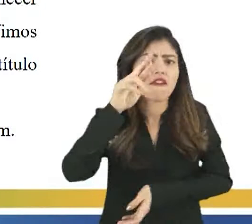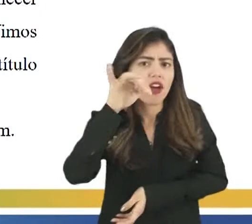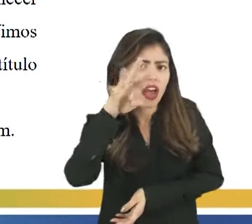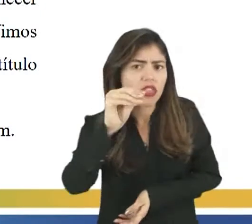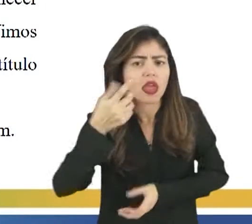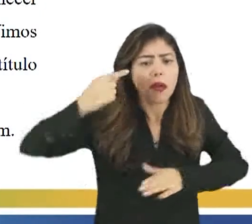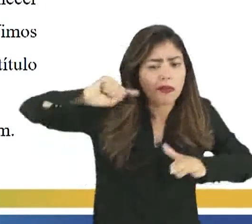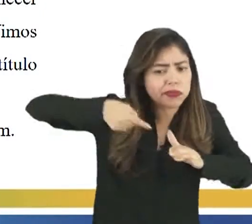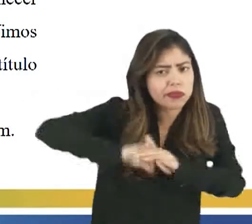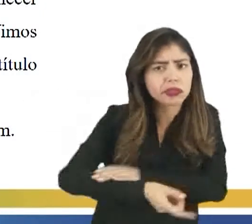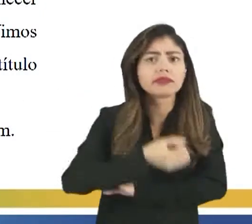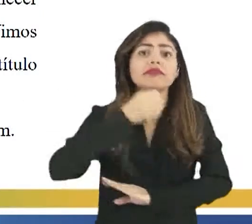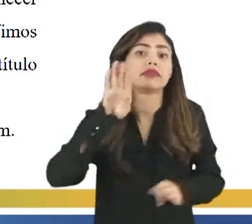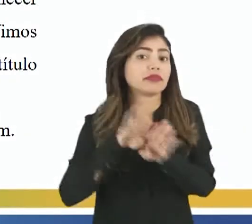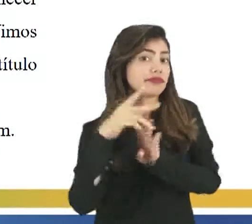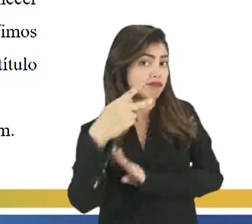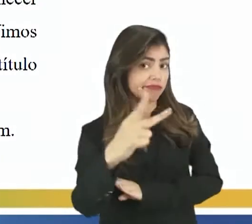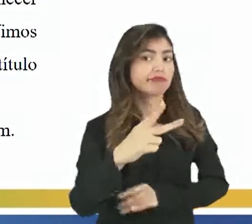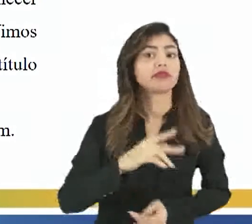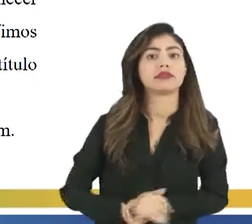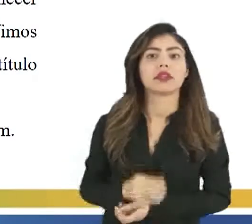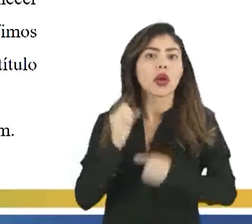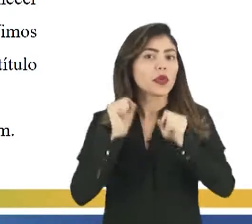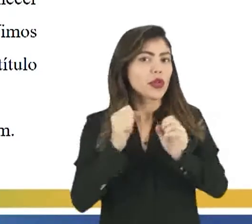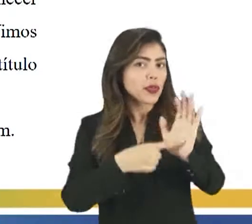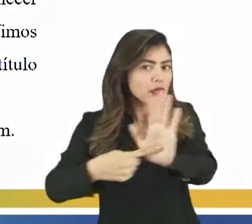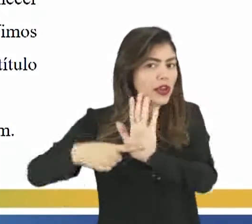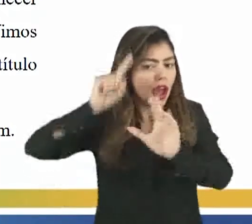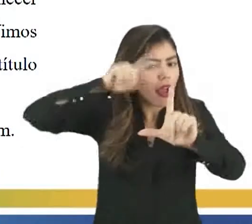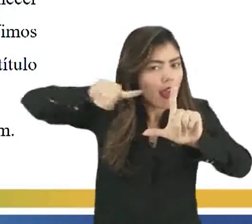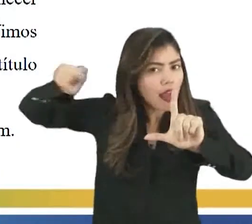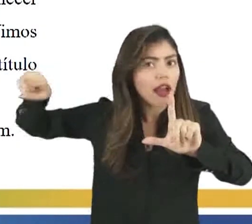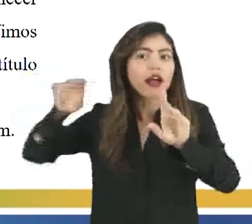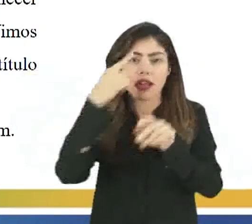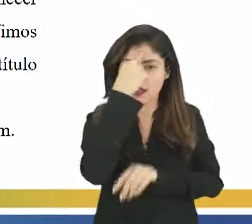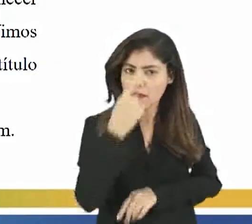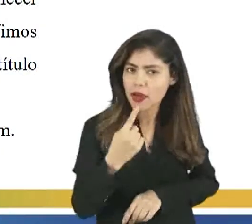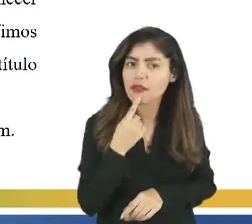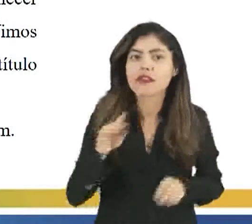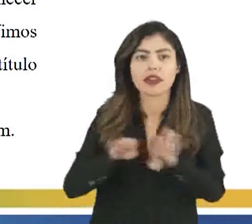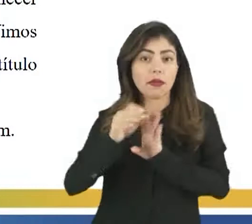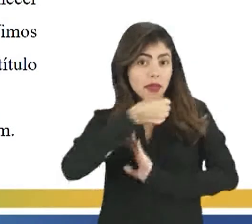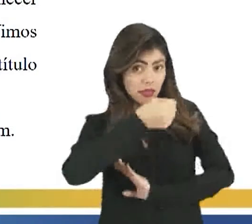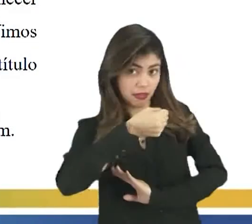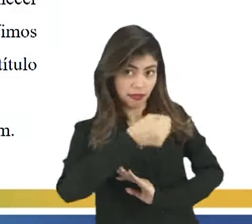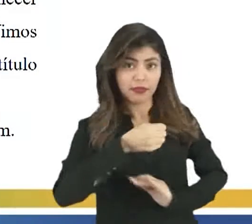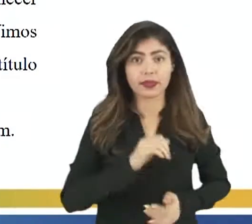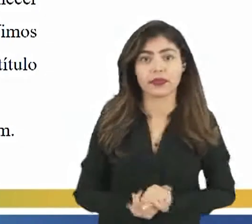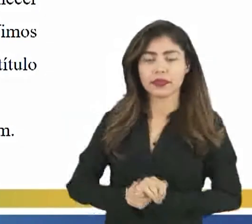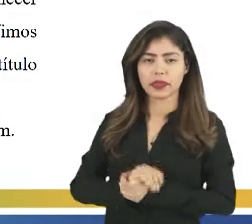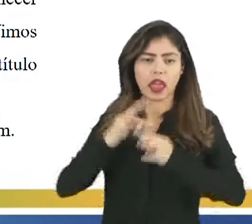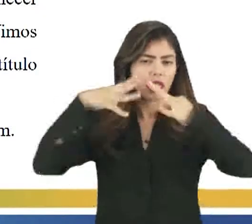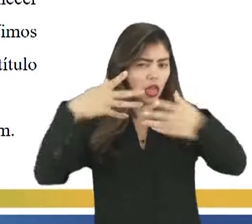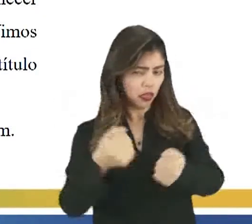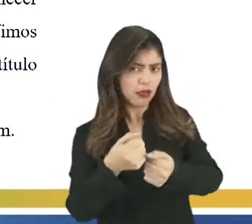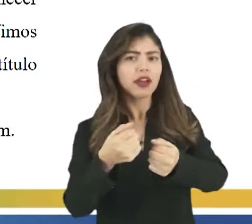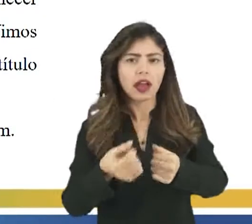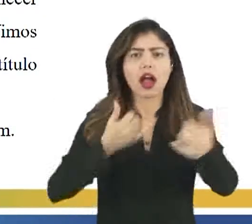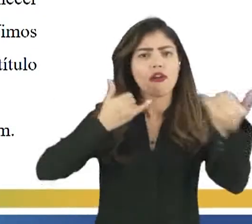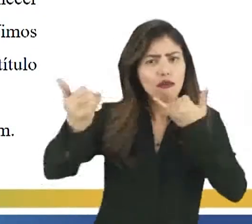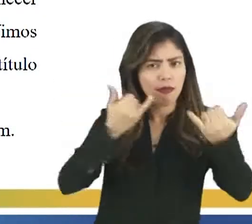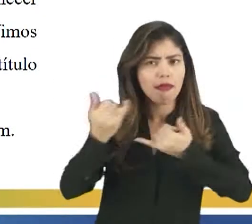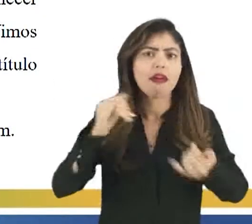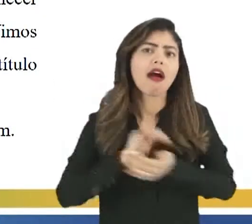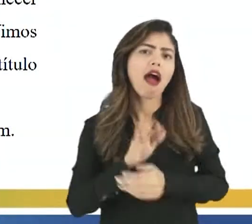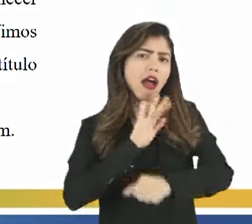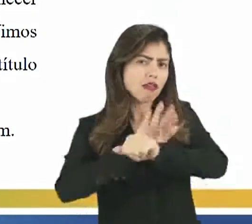investigação aprofundada a respeito dele, podendo mostrar gráficos, imagens, entrevistas, né, tudo a fim de fornecer